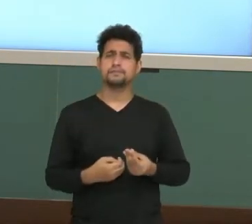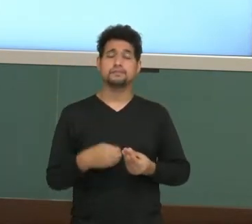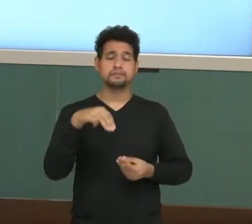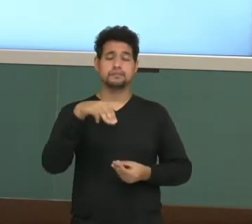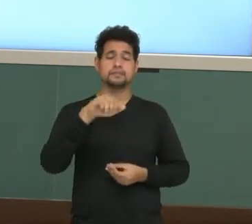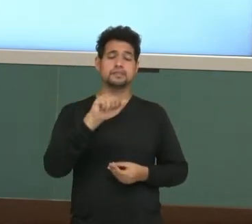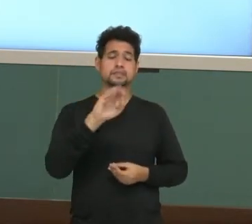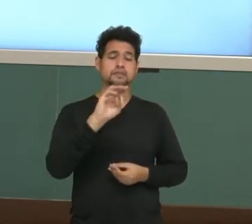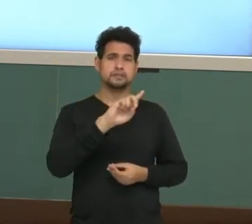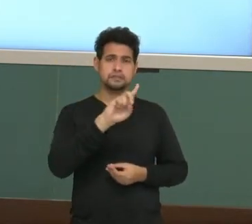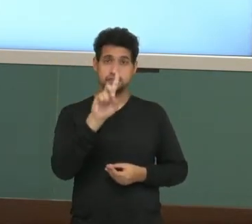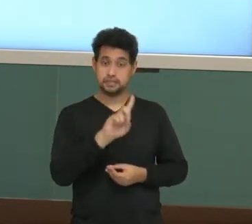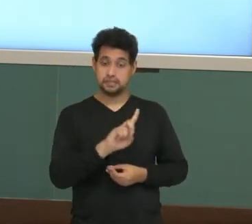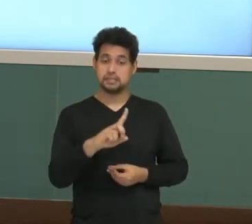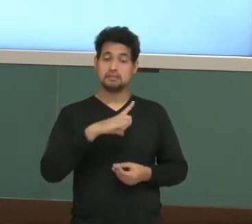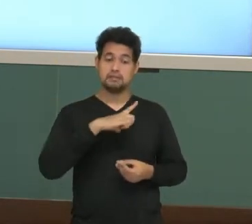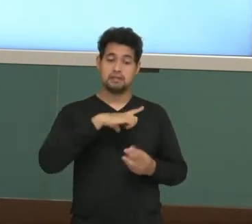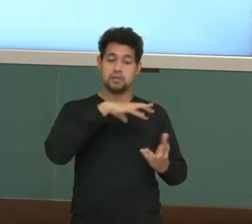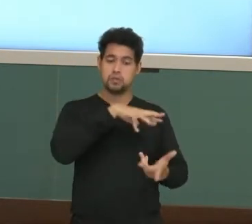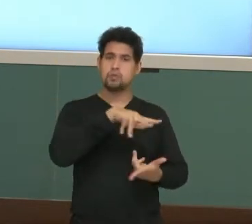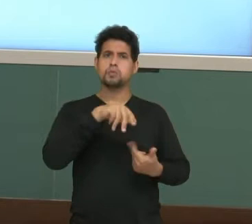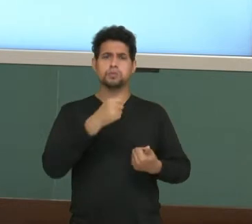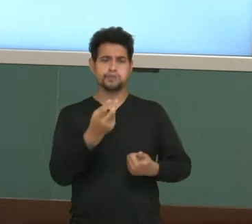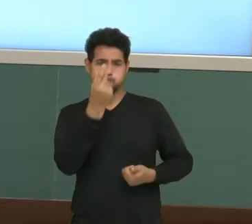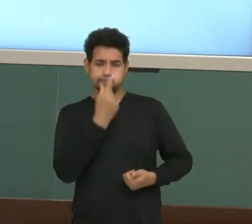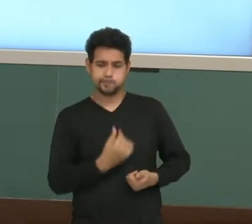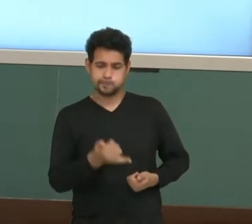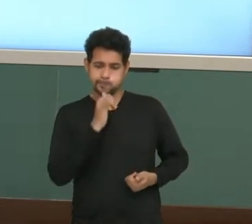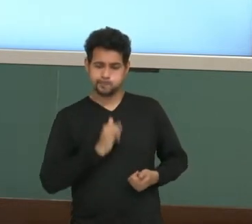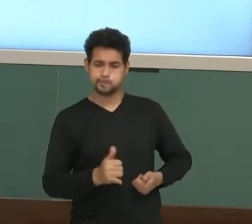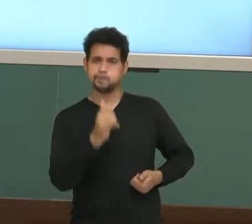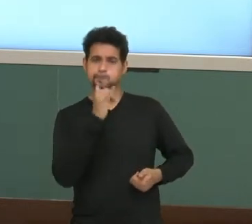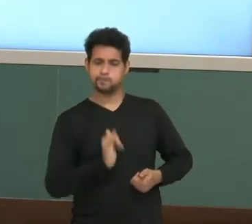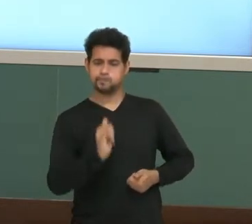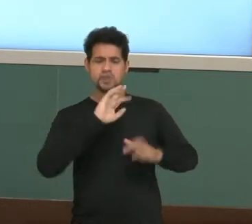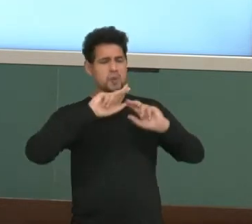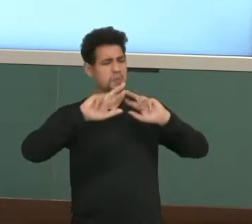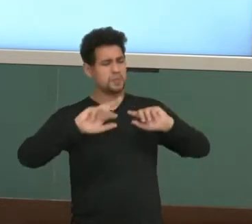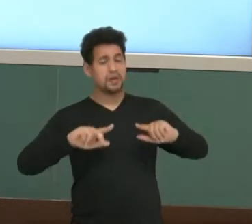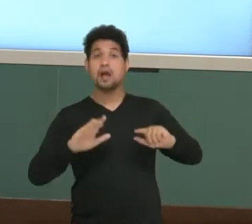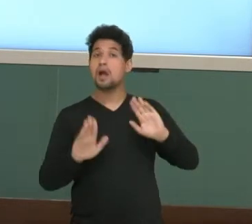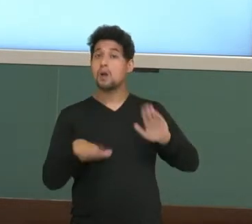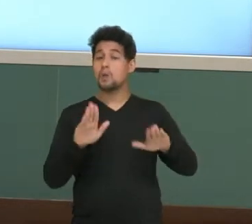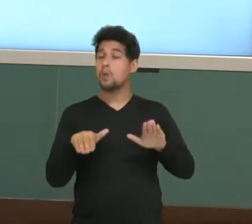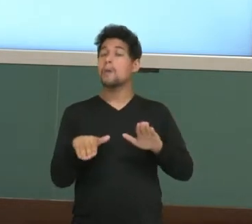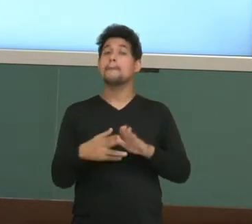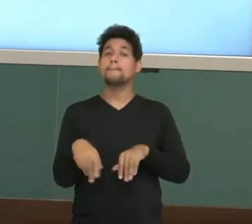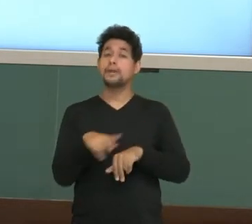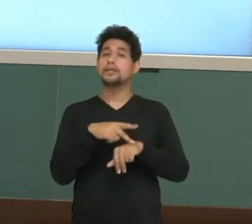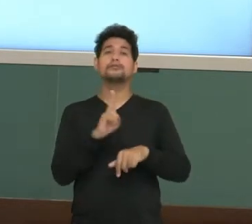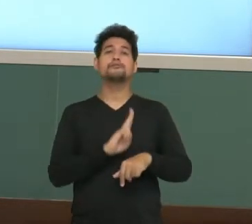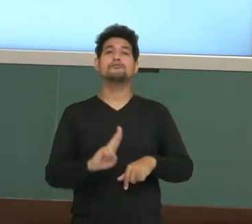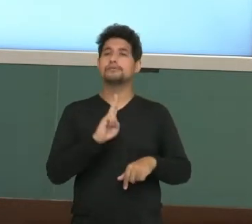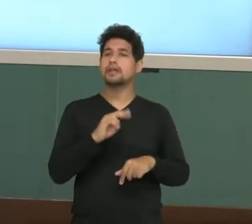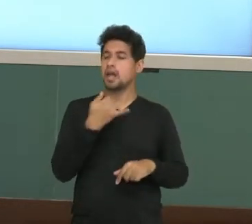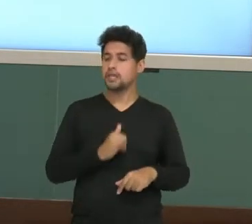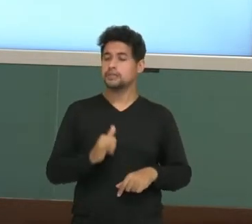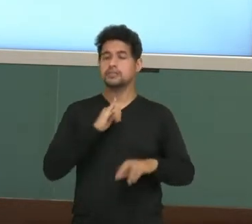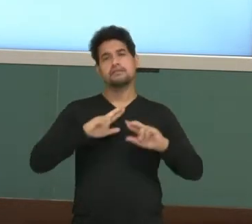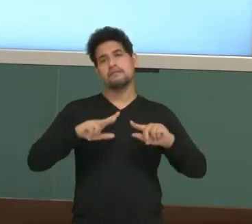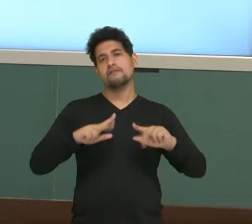matriz energética mundial ela é bastante diversificada e alguns países utilizam alguns